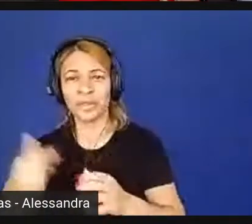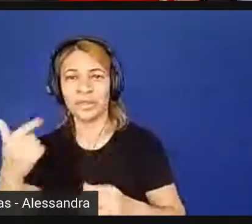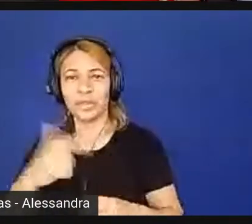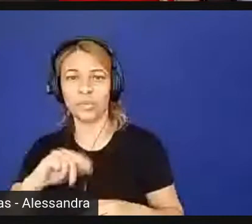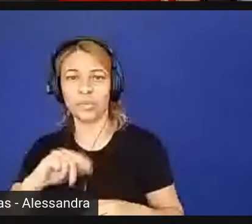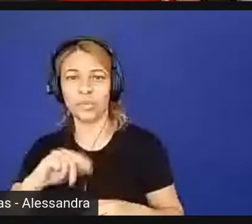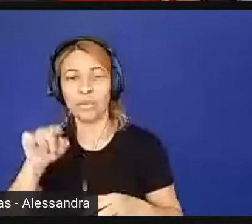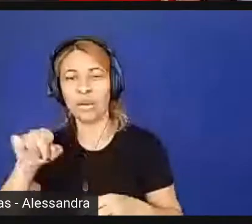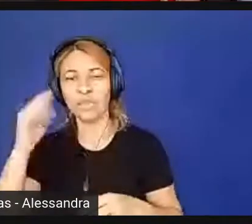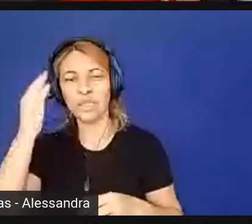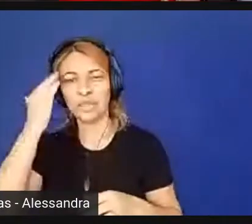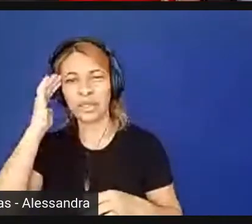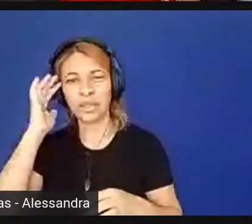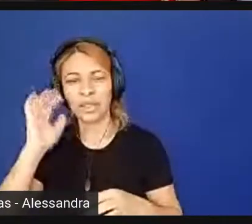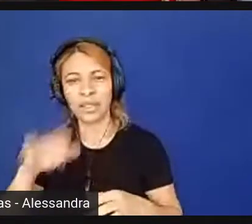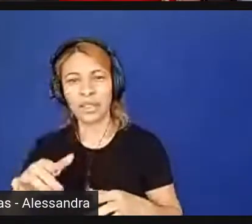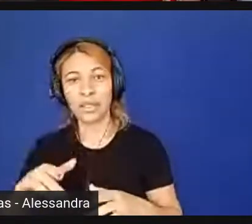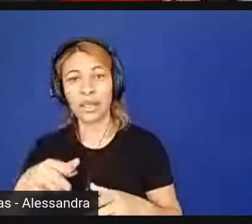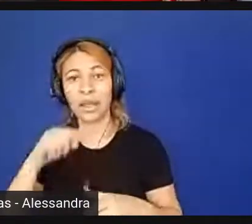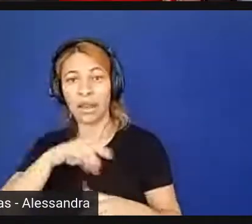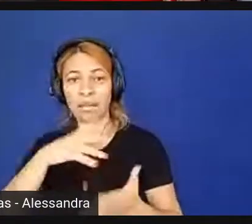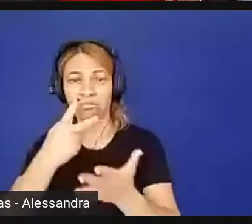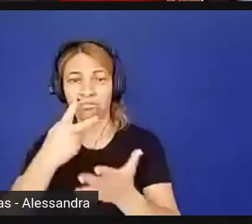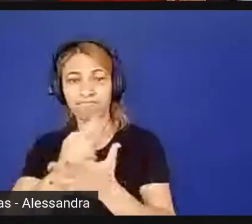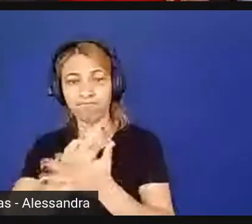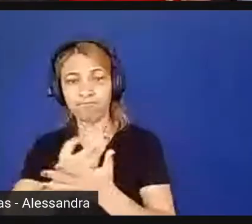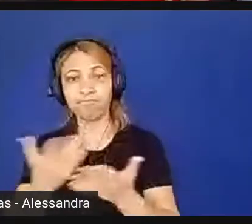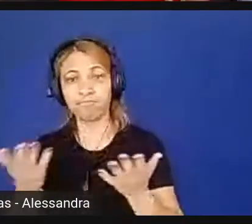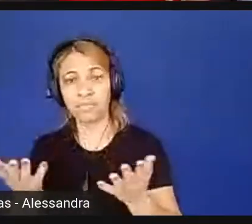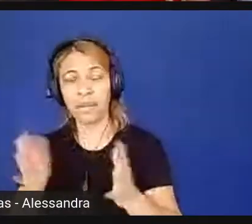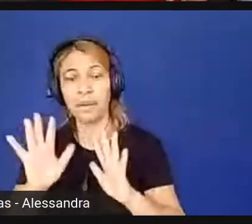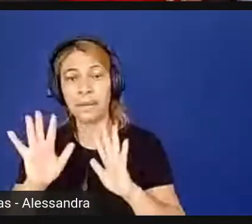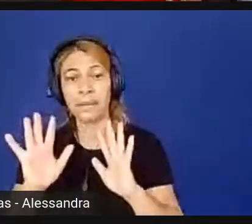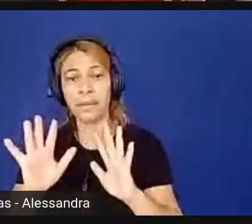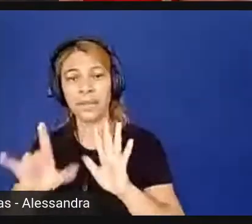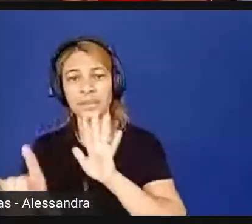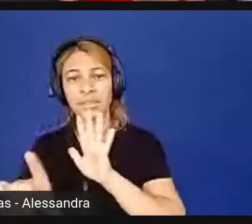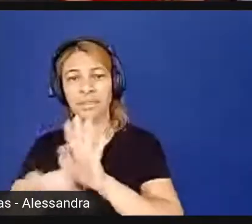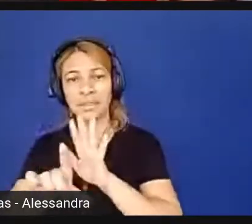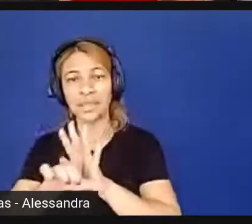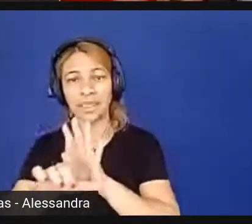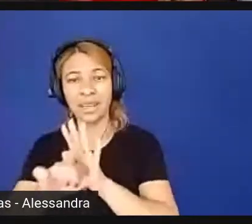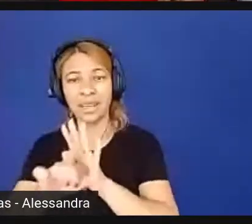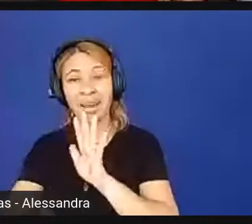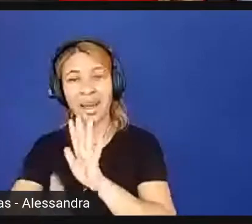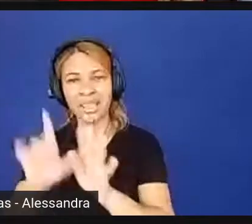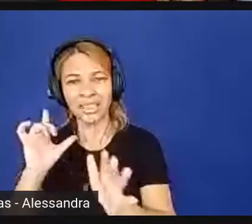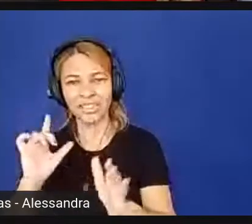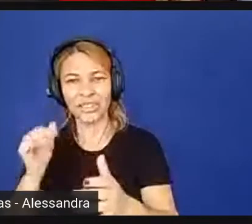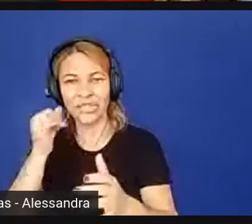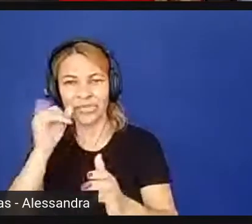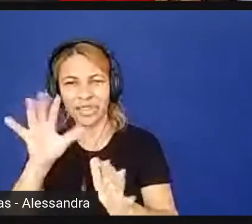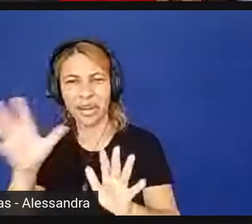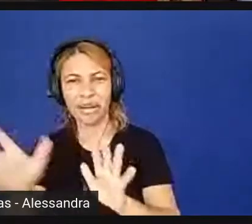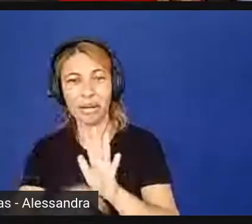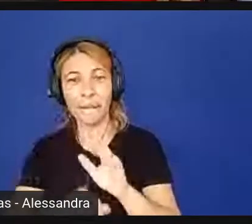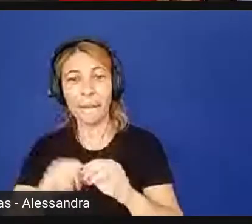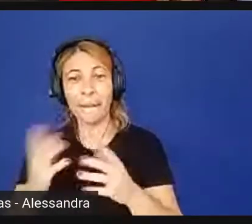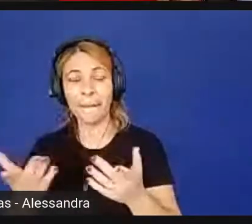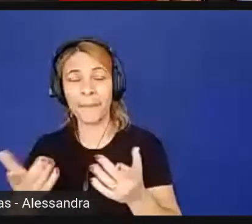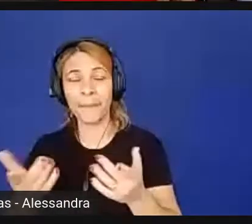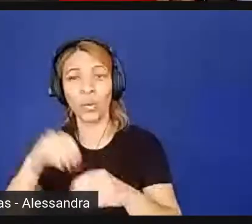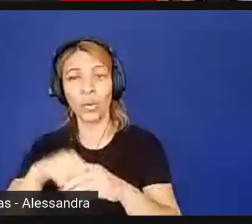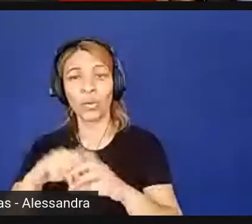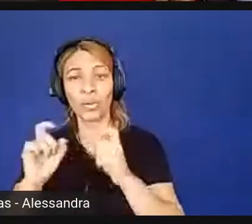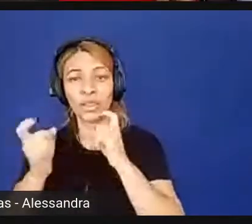entendem que o legislador ele pecou quando ele instituiu a lei anticorrupção e não aproveitou esse gancho e colocou a administração